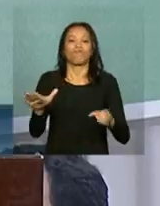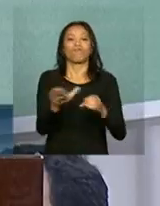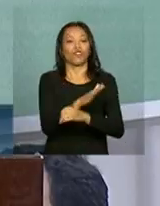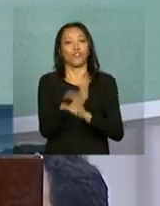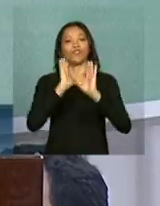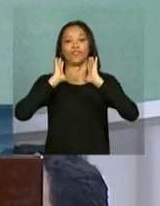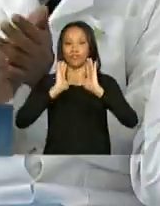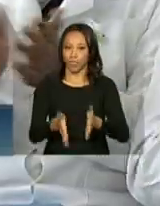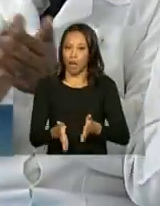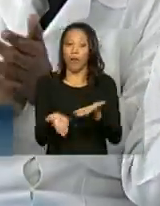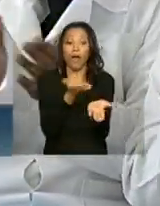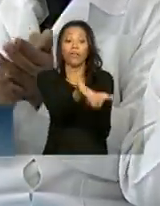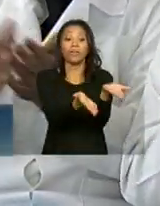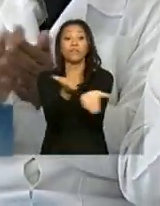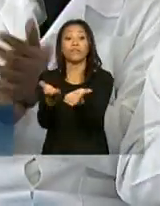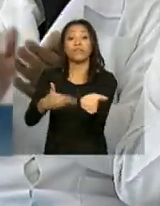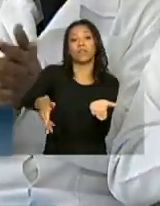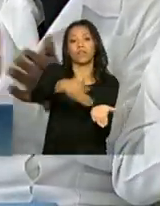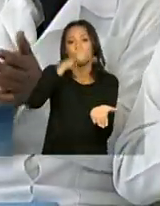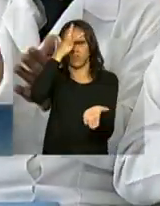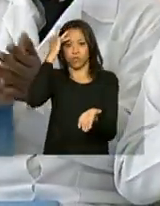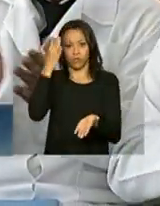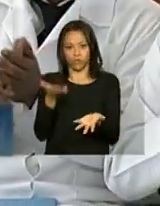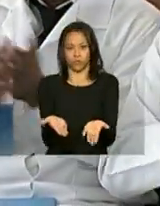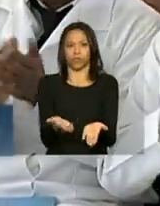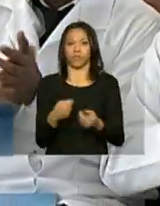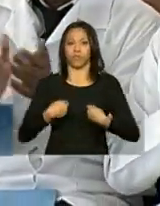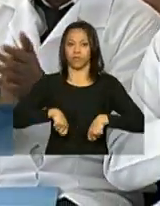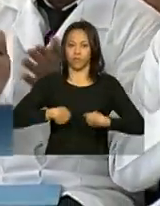garantindo atendimento à sua população.